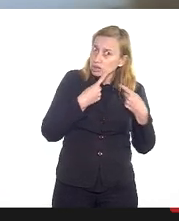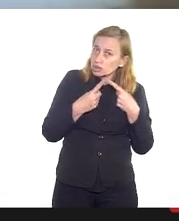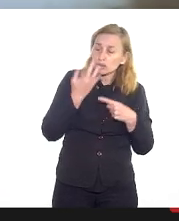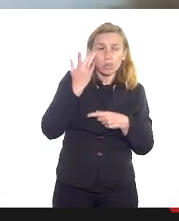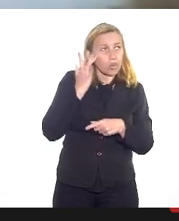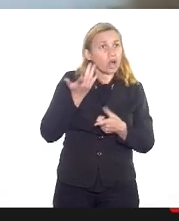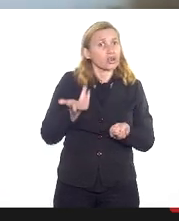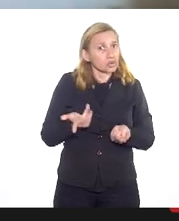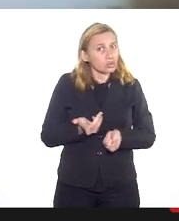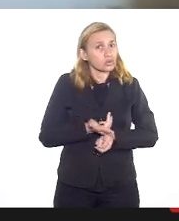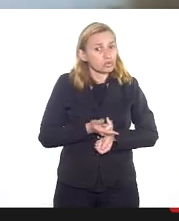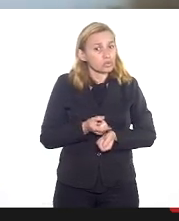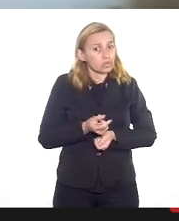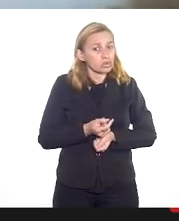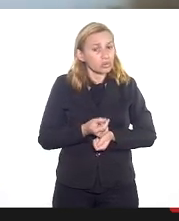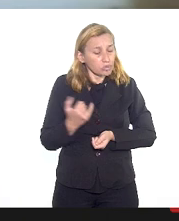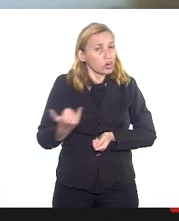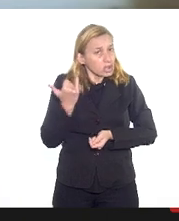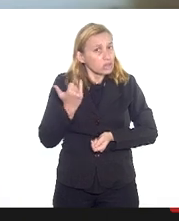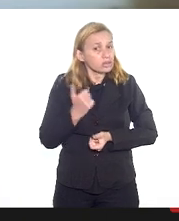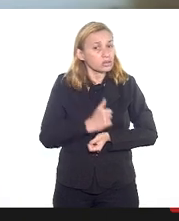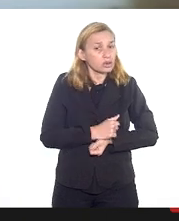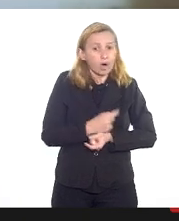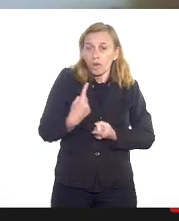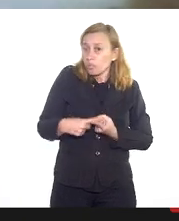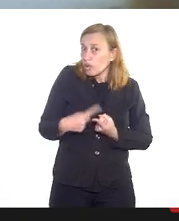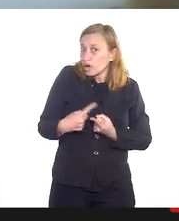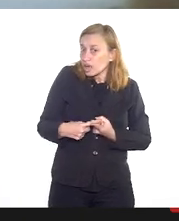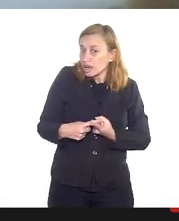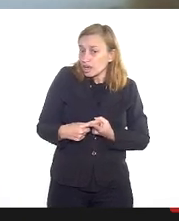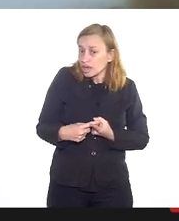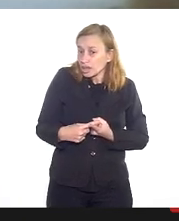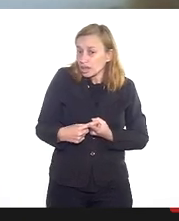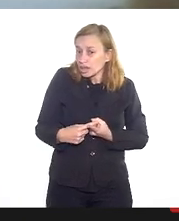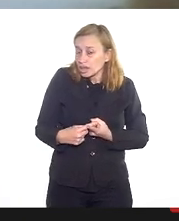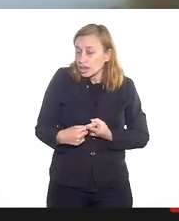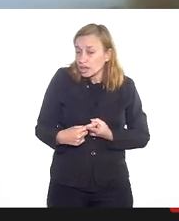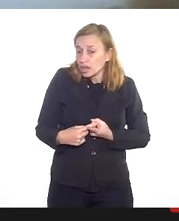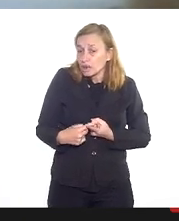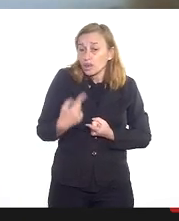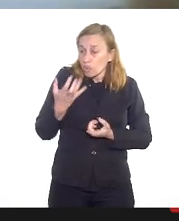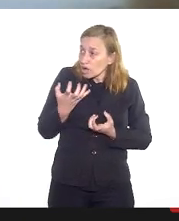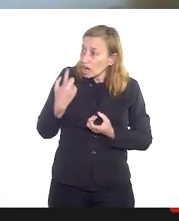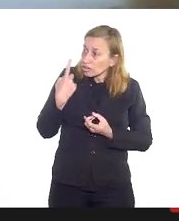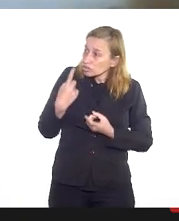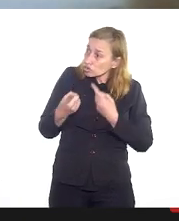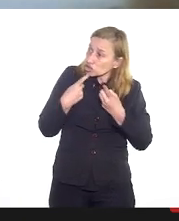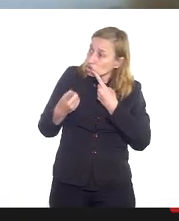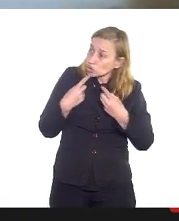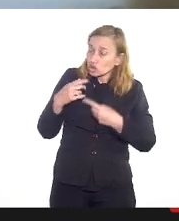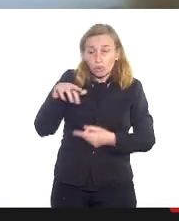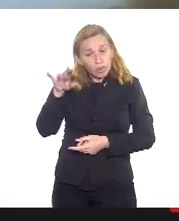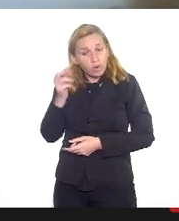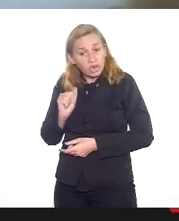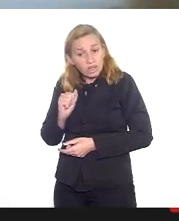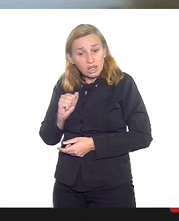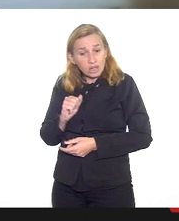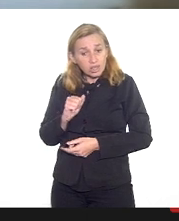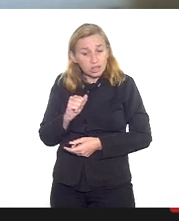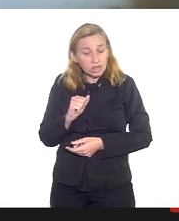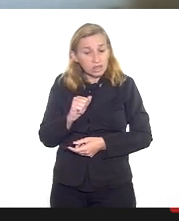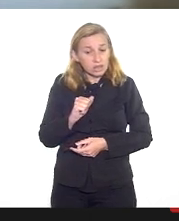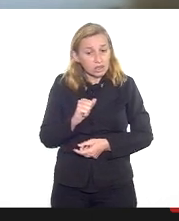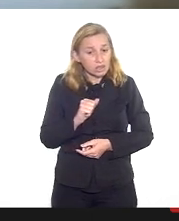acho oportuno, porque um dos pontos que eu quero debater com a Procuradoria,